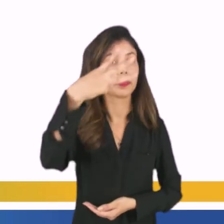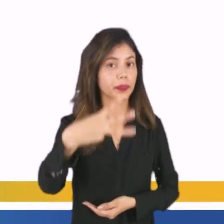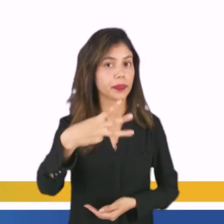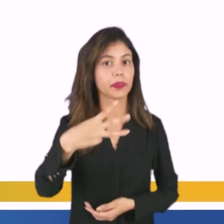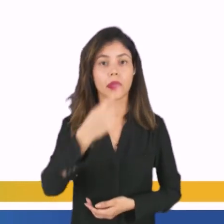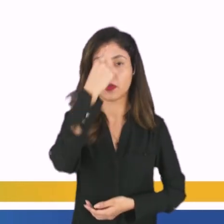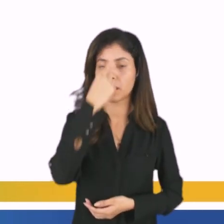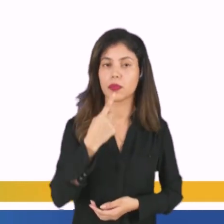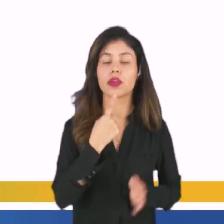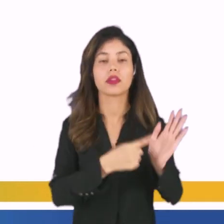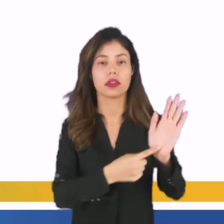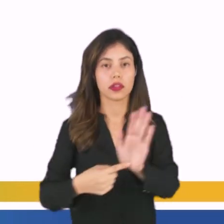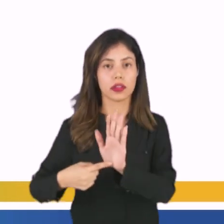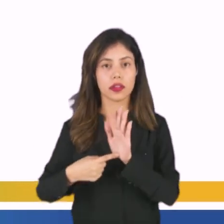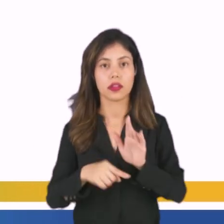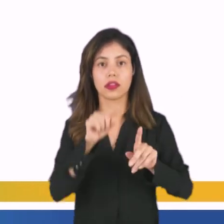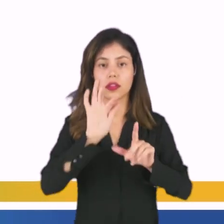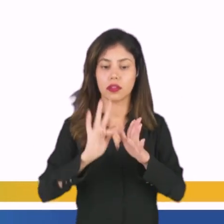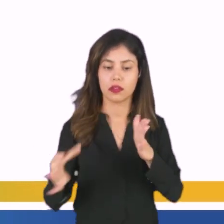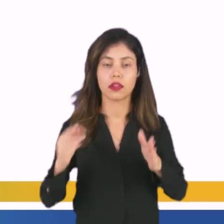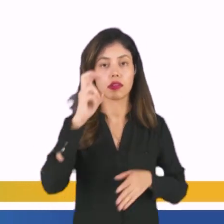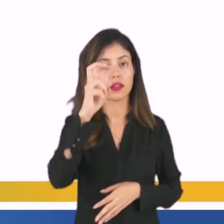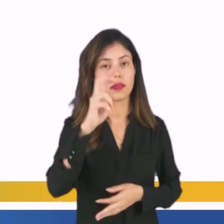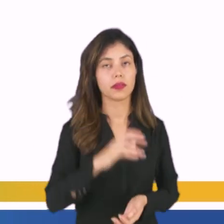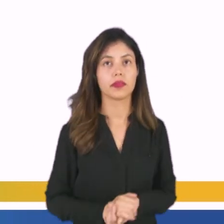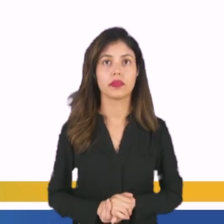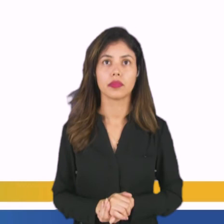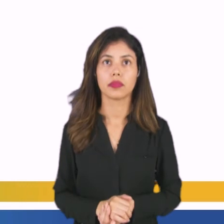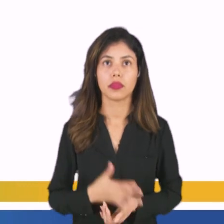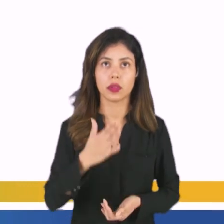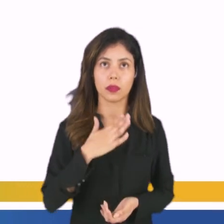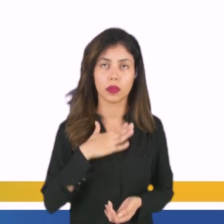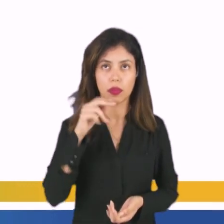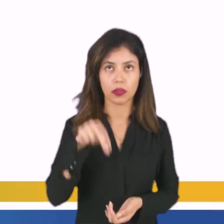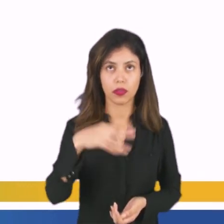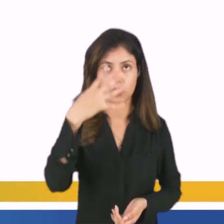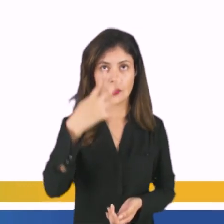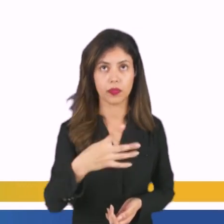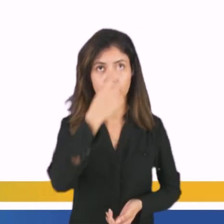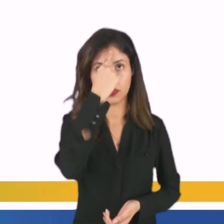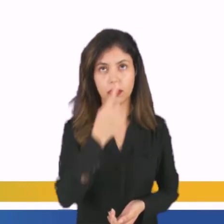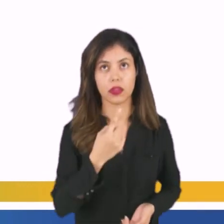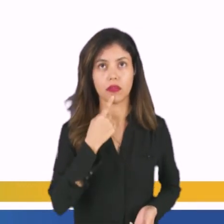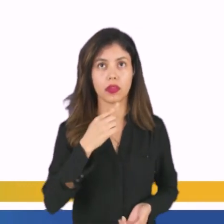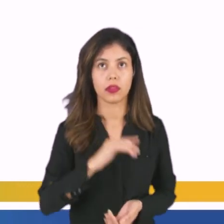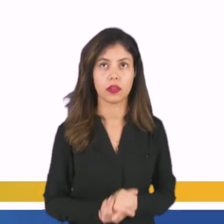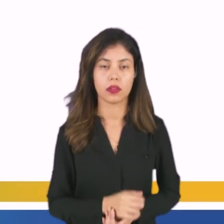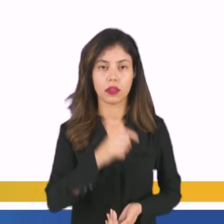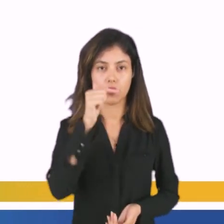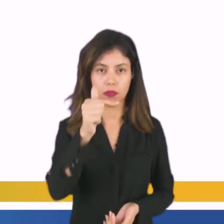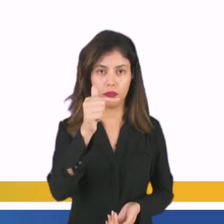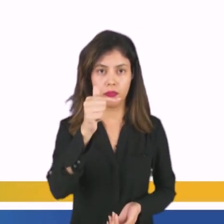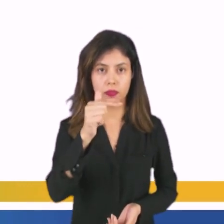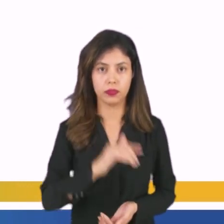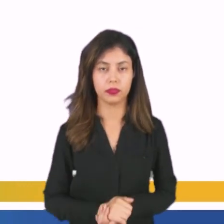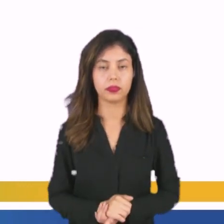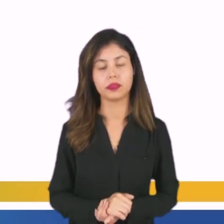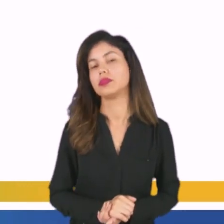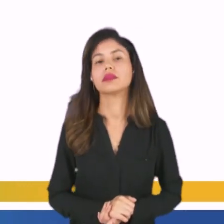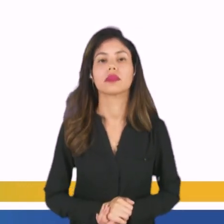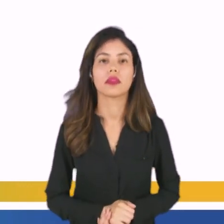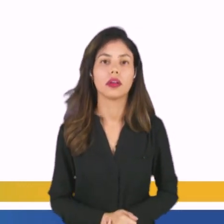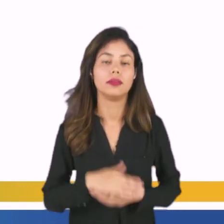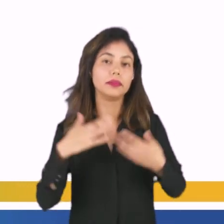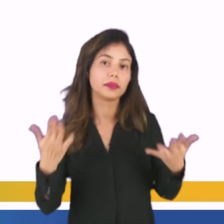for 3, a minha imagem dessa função será 5. E quando meu n for 4, a imagem dessa função em AN será